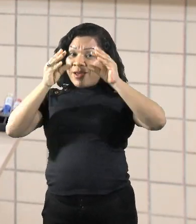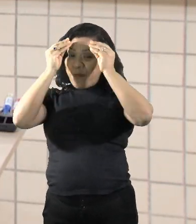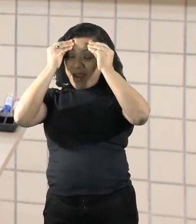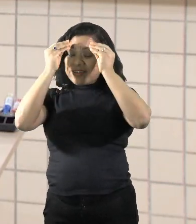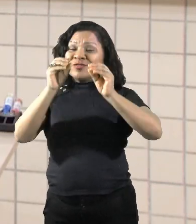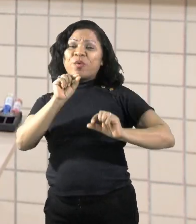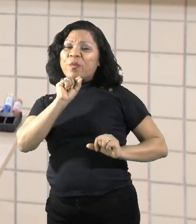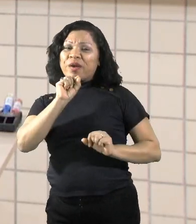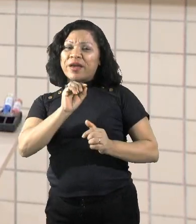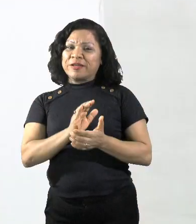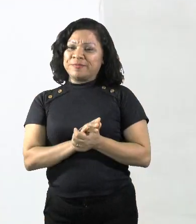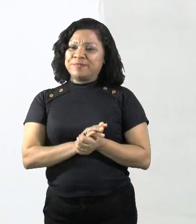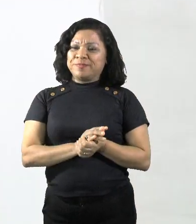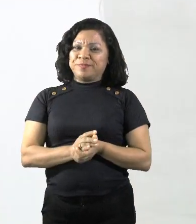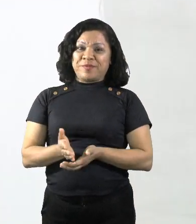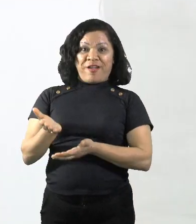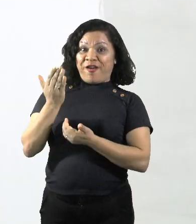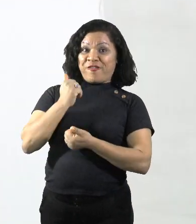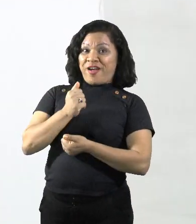seu questionamento?